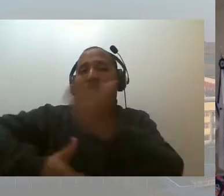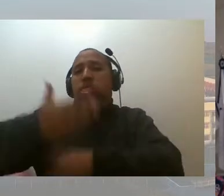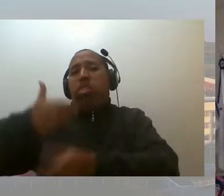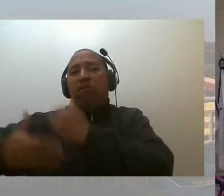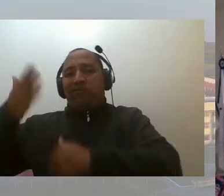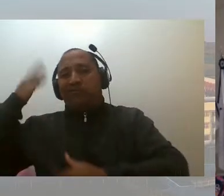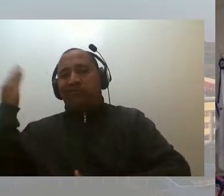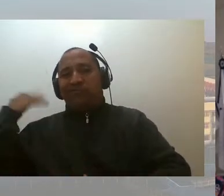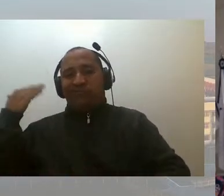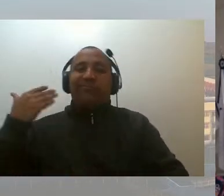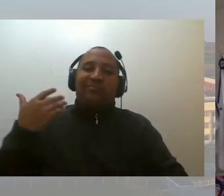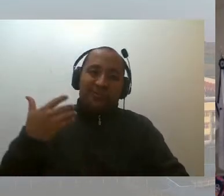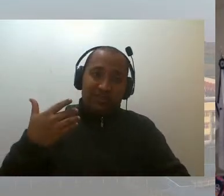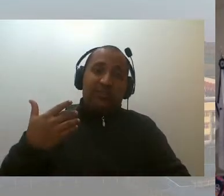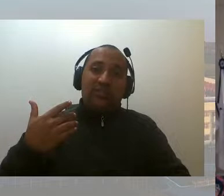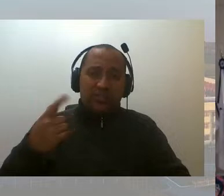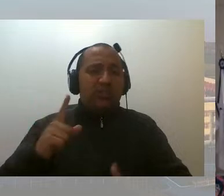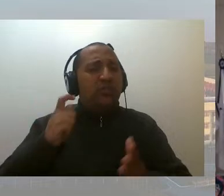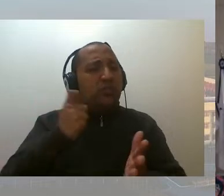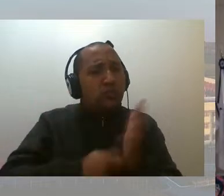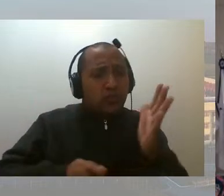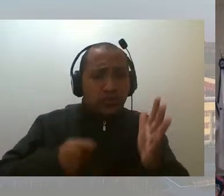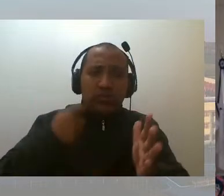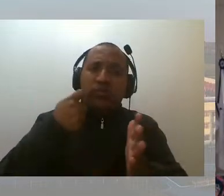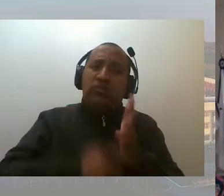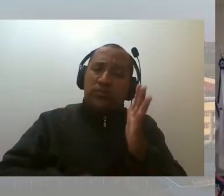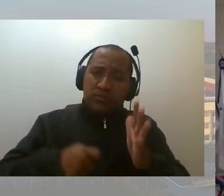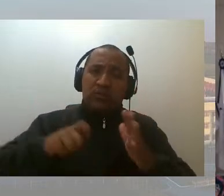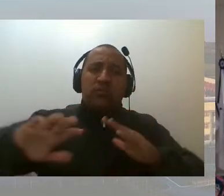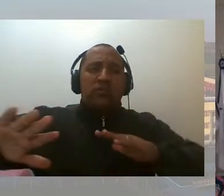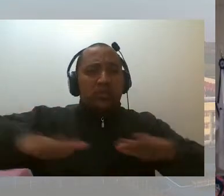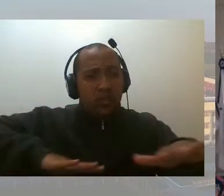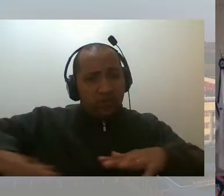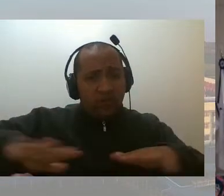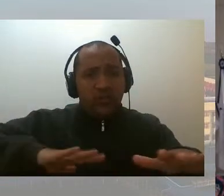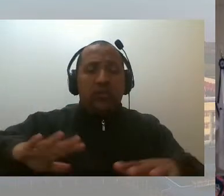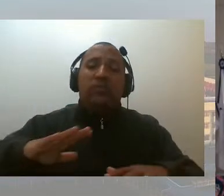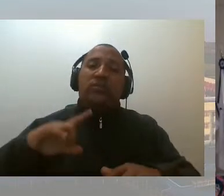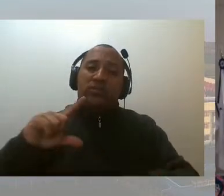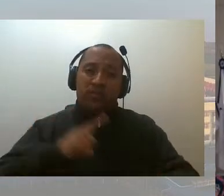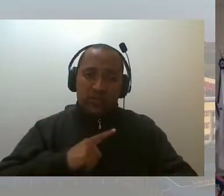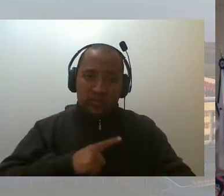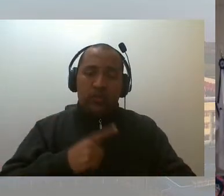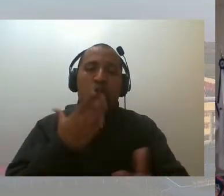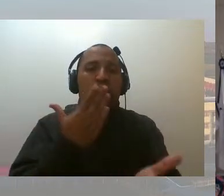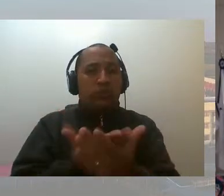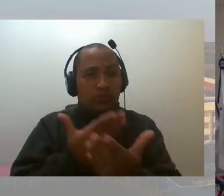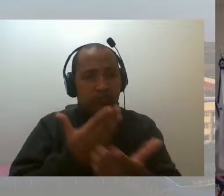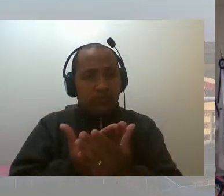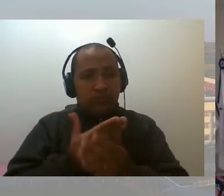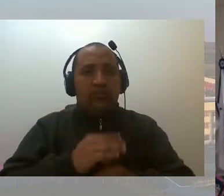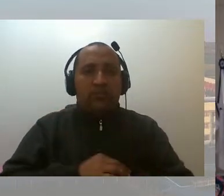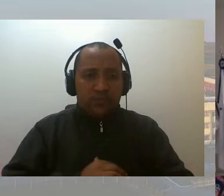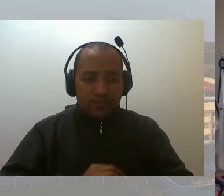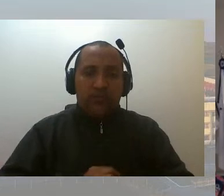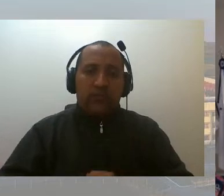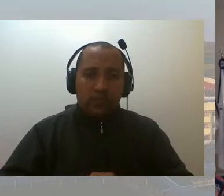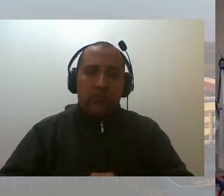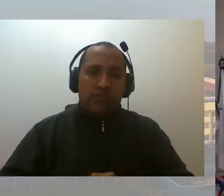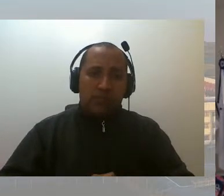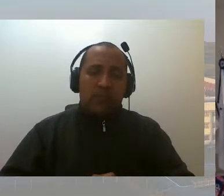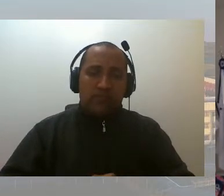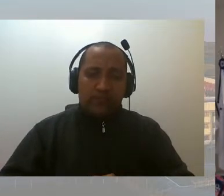desde até hoje pelas lutas e mobilizações do movimento estudantil.